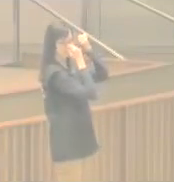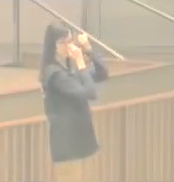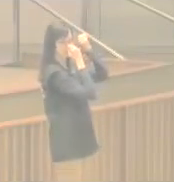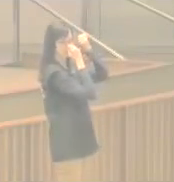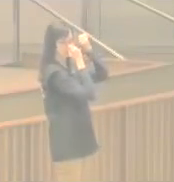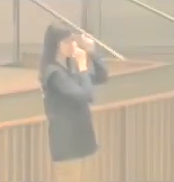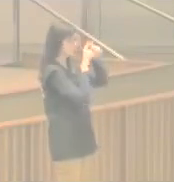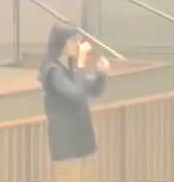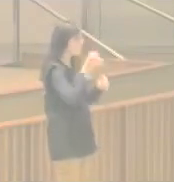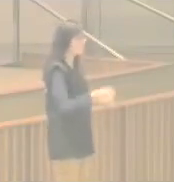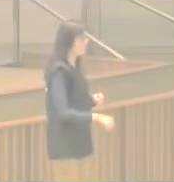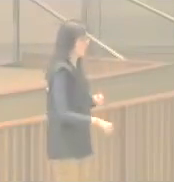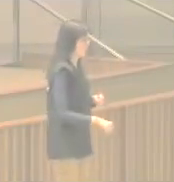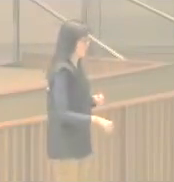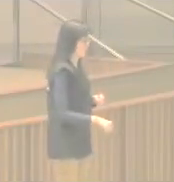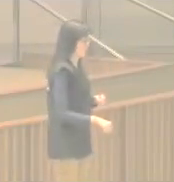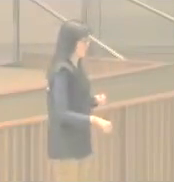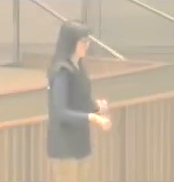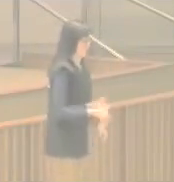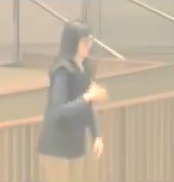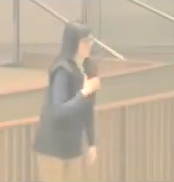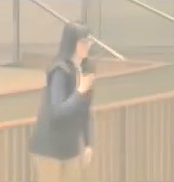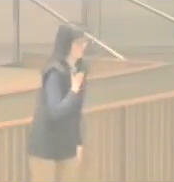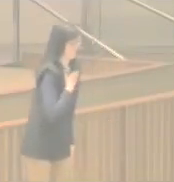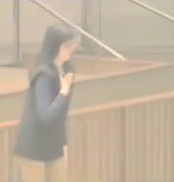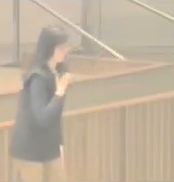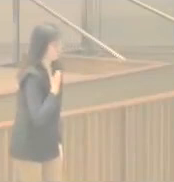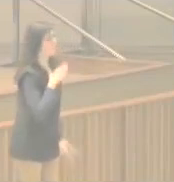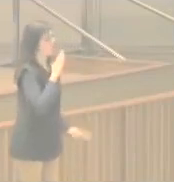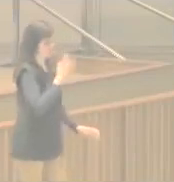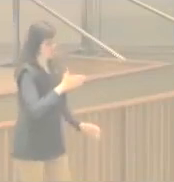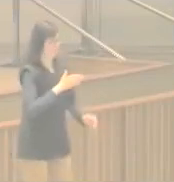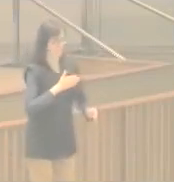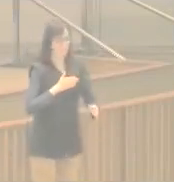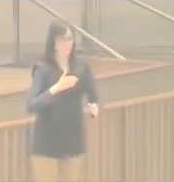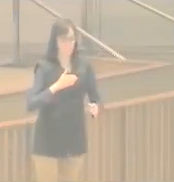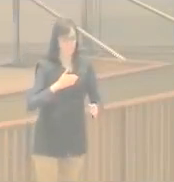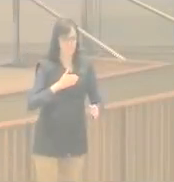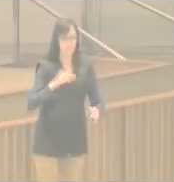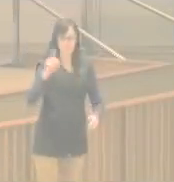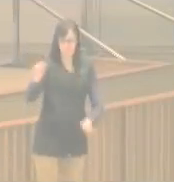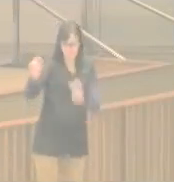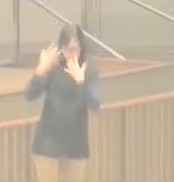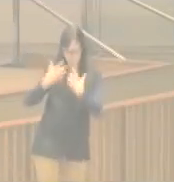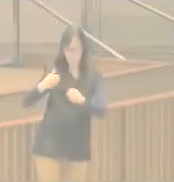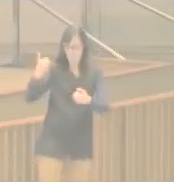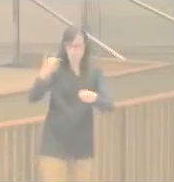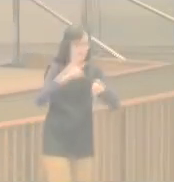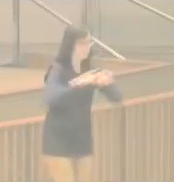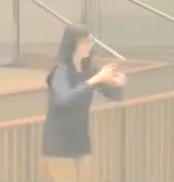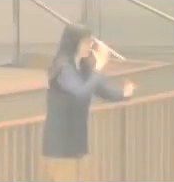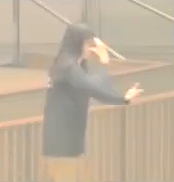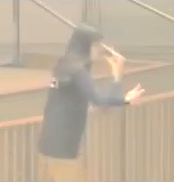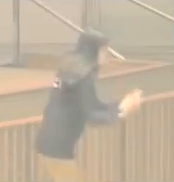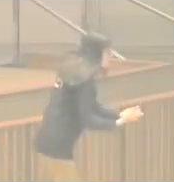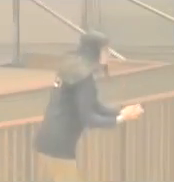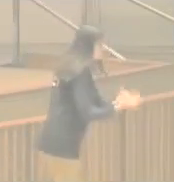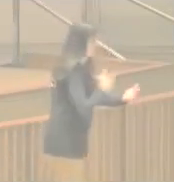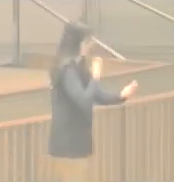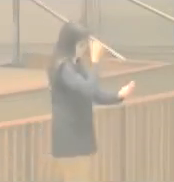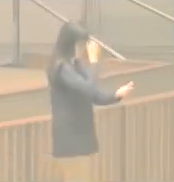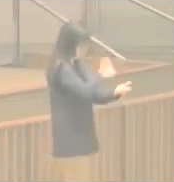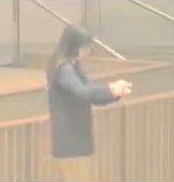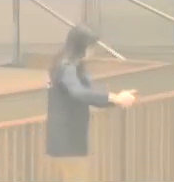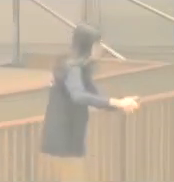E o pior, né, é que esse homem temia os profetas do diabo, os feiticeiros, os adivinhos, os médiums,